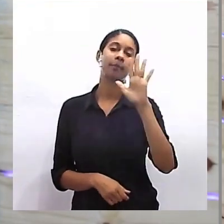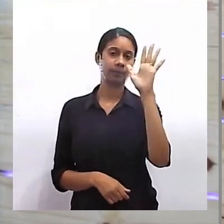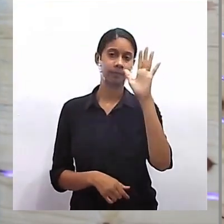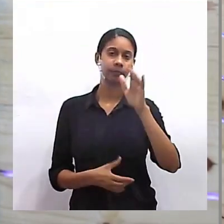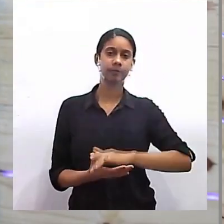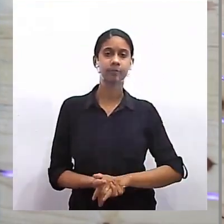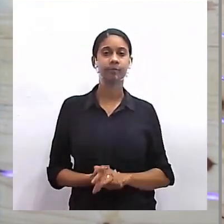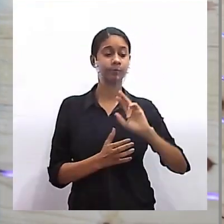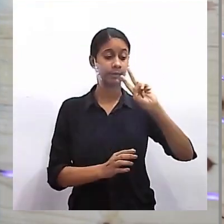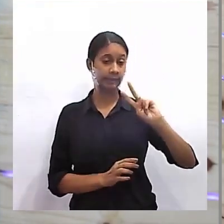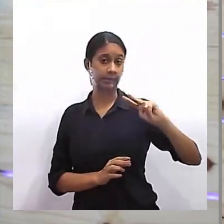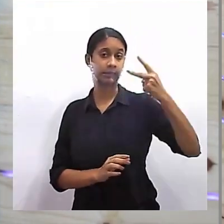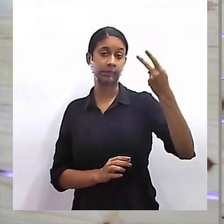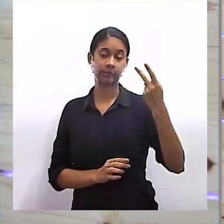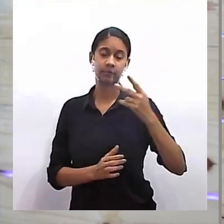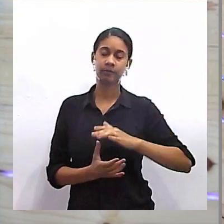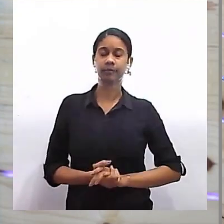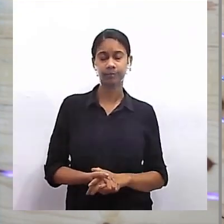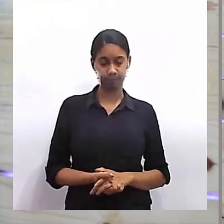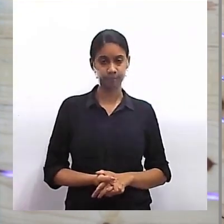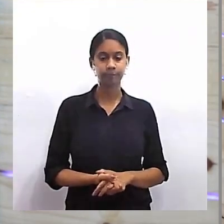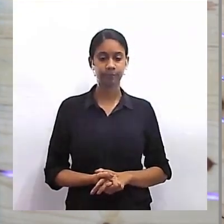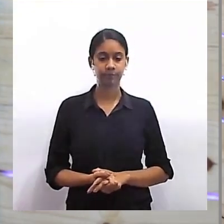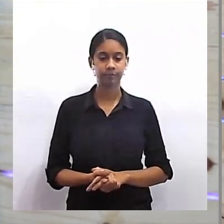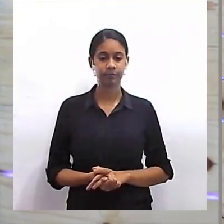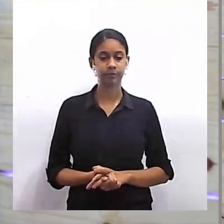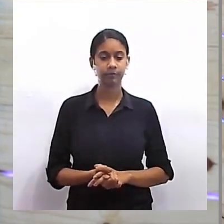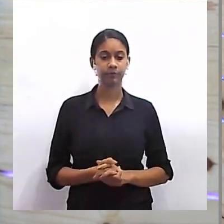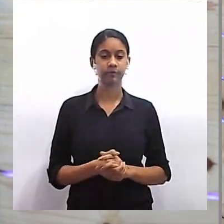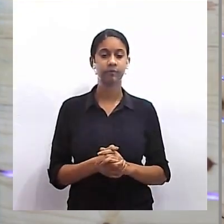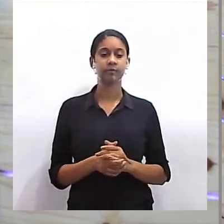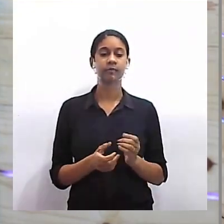Definição da capacidade de movimentação e armazenagem.